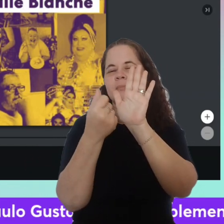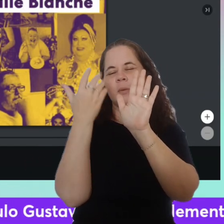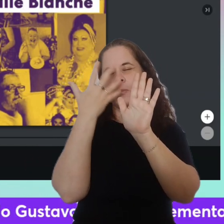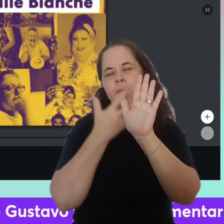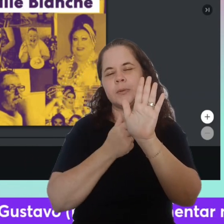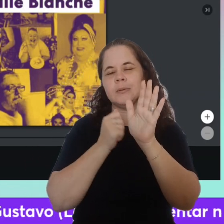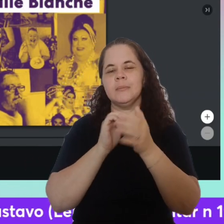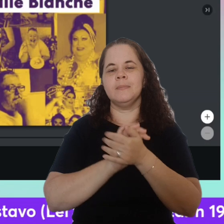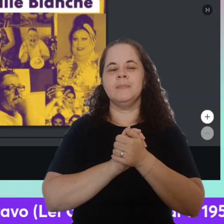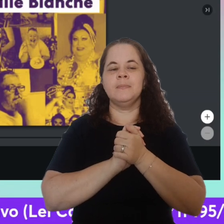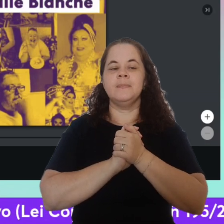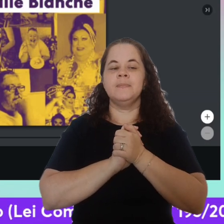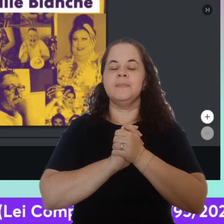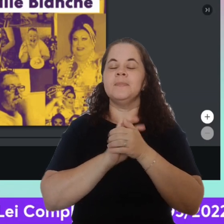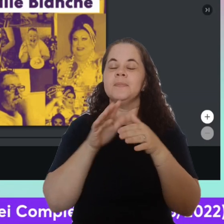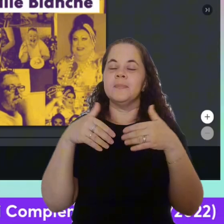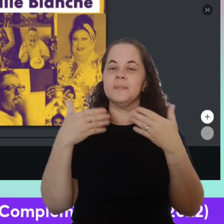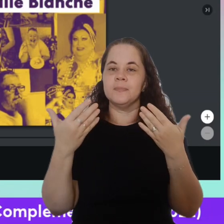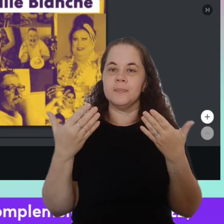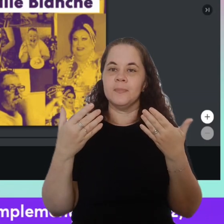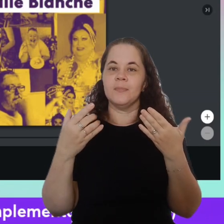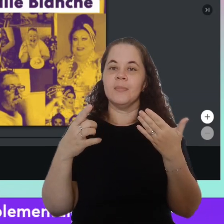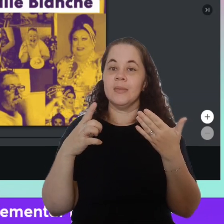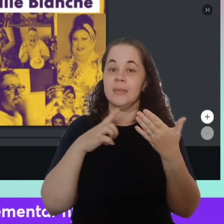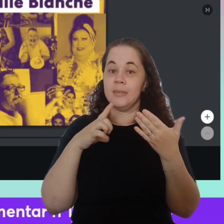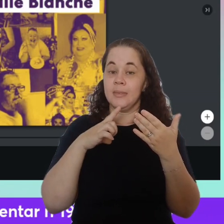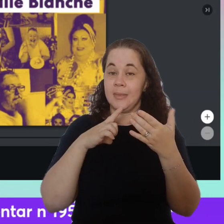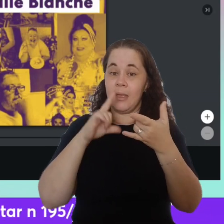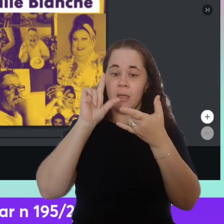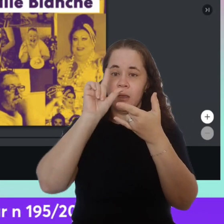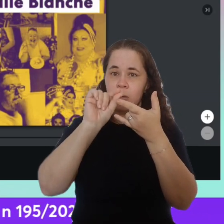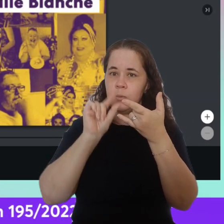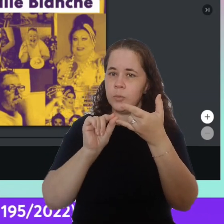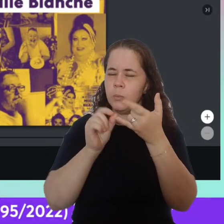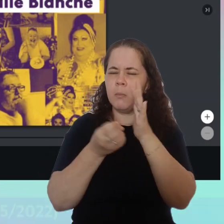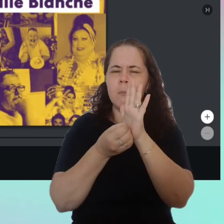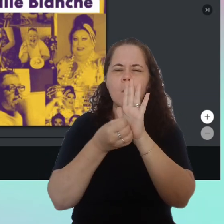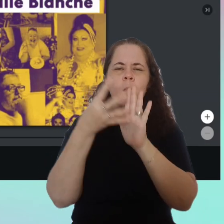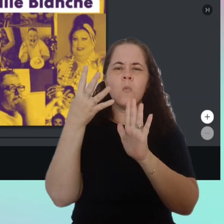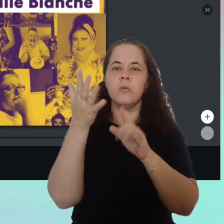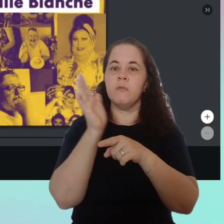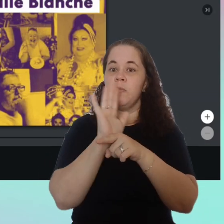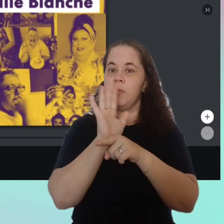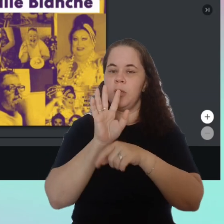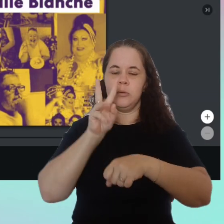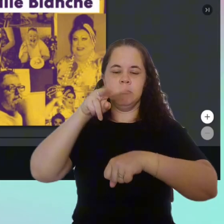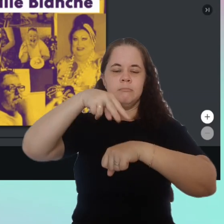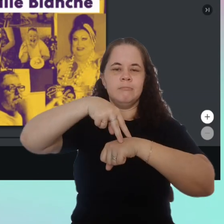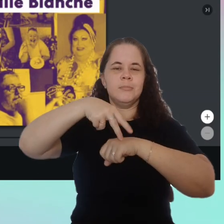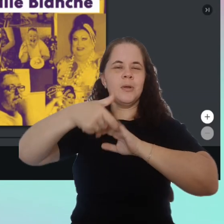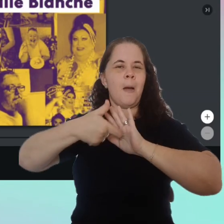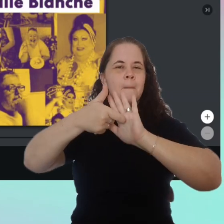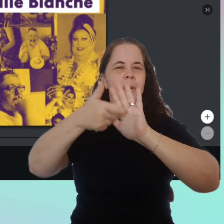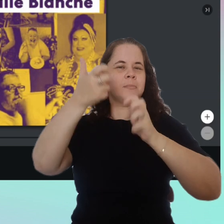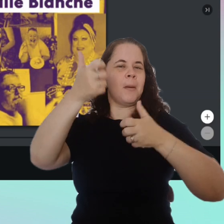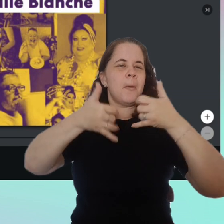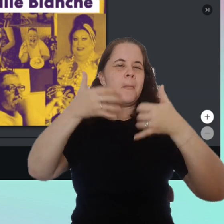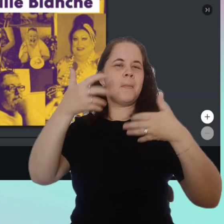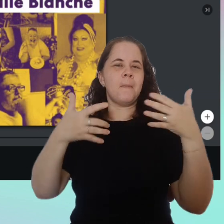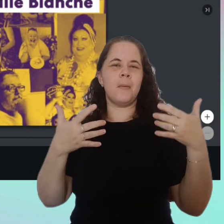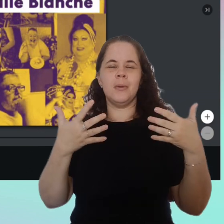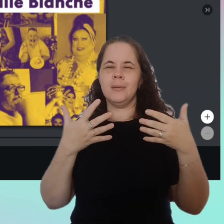E dizer que existe, inclusive, no YouTube, muitos registros de vídeo da Condessa Mireille Blanche. Quando vocês lerem o